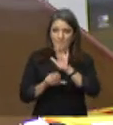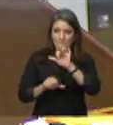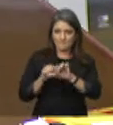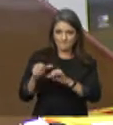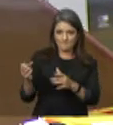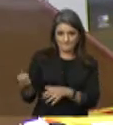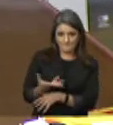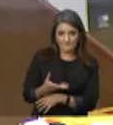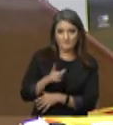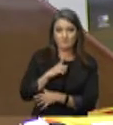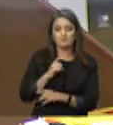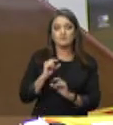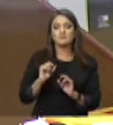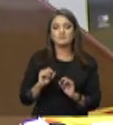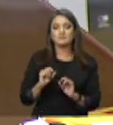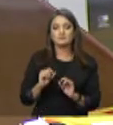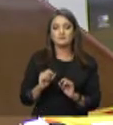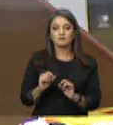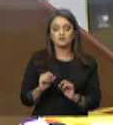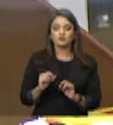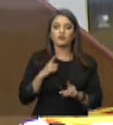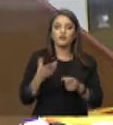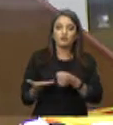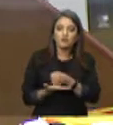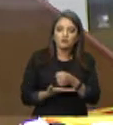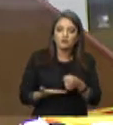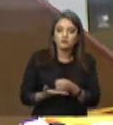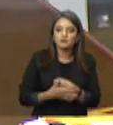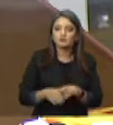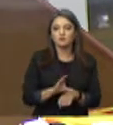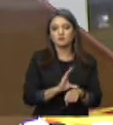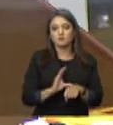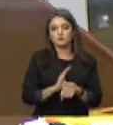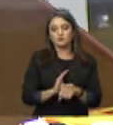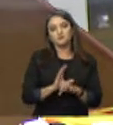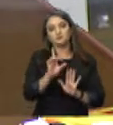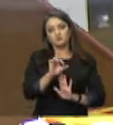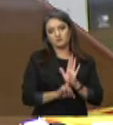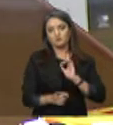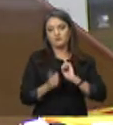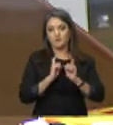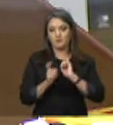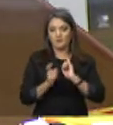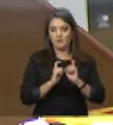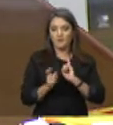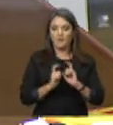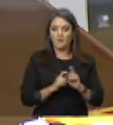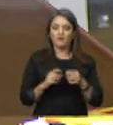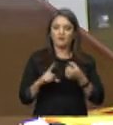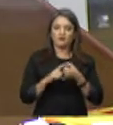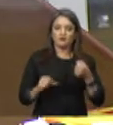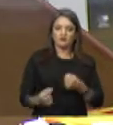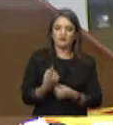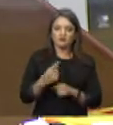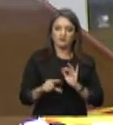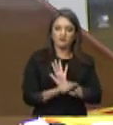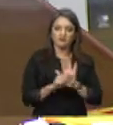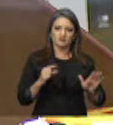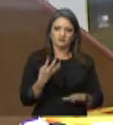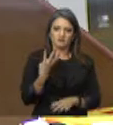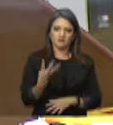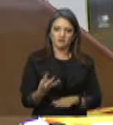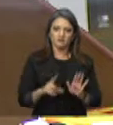que se aplicam o sistema da improbidade os princípios constitucionais do Direito Administrativo sancionador artigo 1º Parágrafo